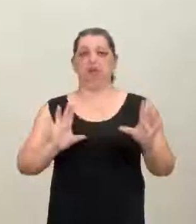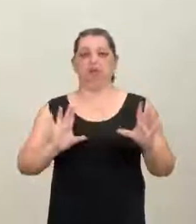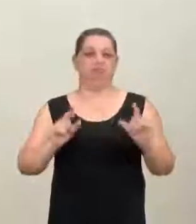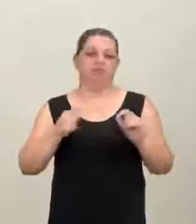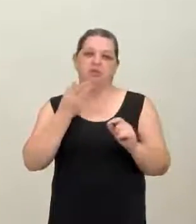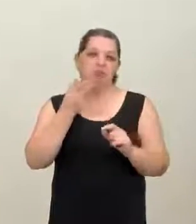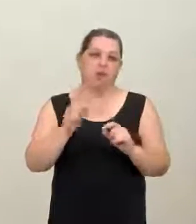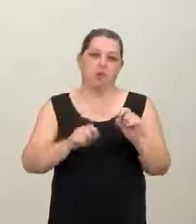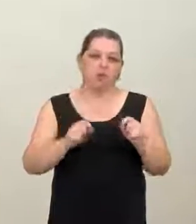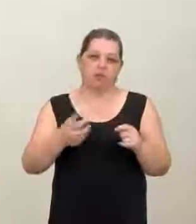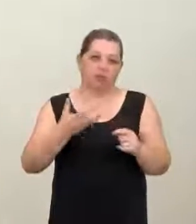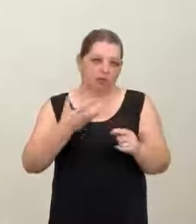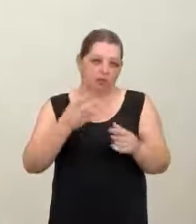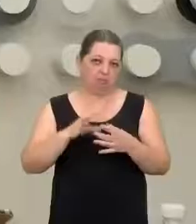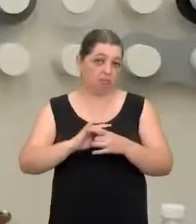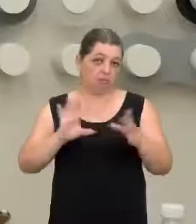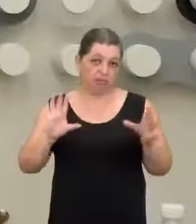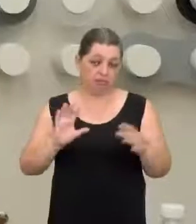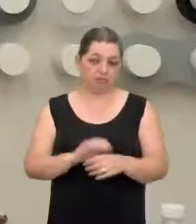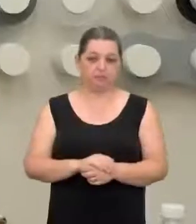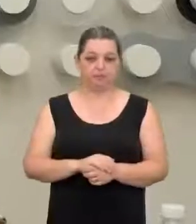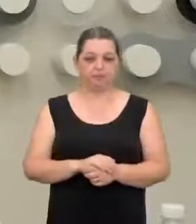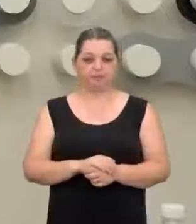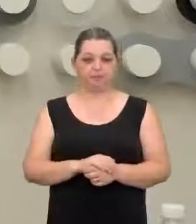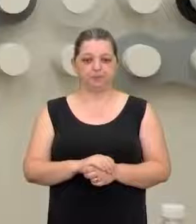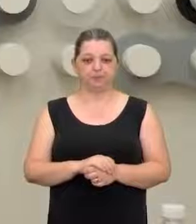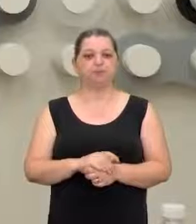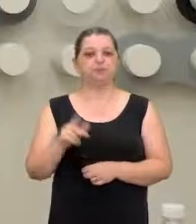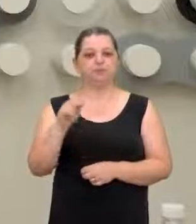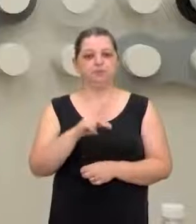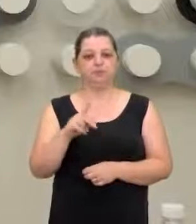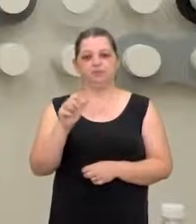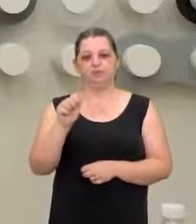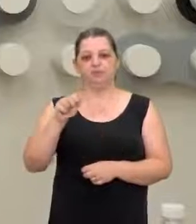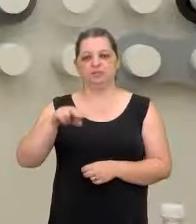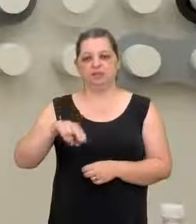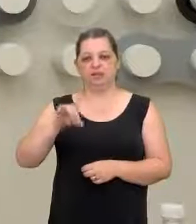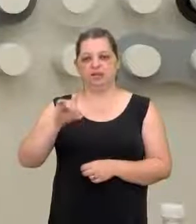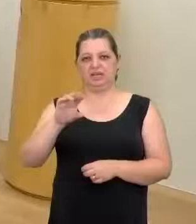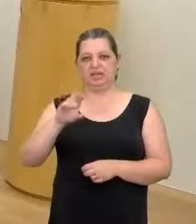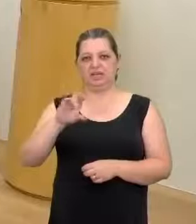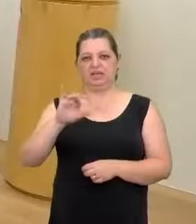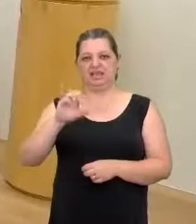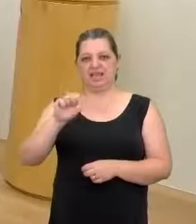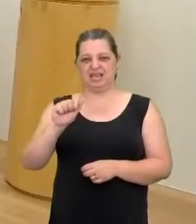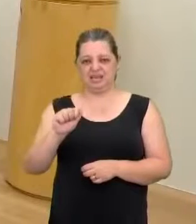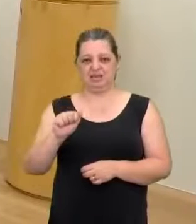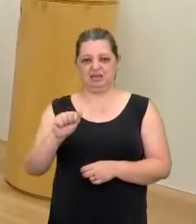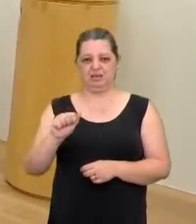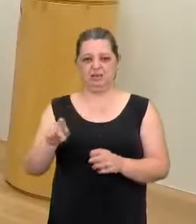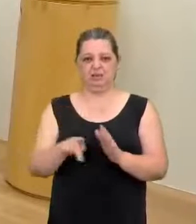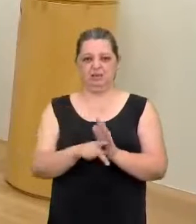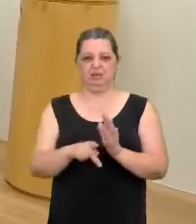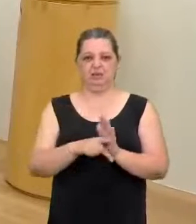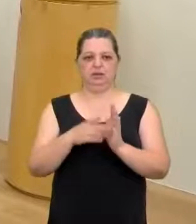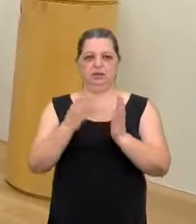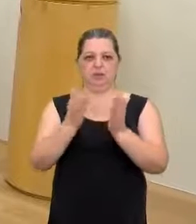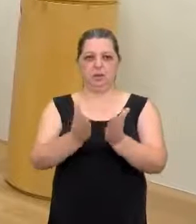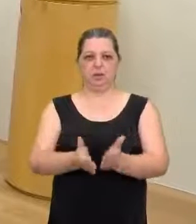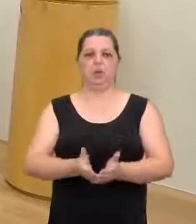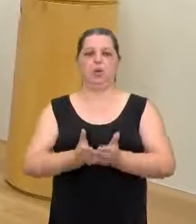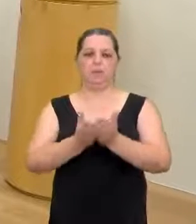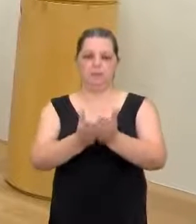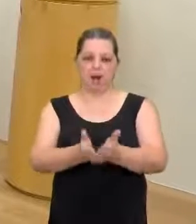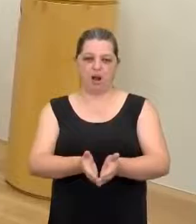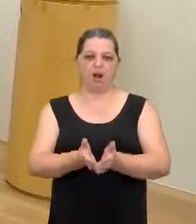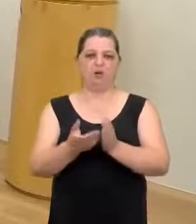que você quiser. E você sabe que a professora Andréia lembrou do filme do Hitchcock? Isso! Um barco e 9 destinos. É isso